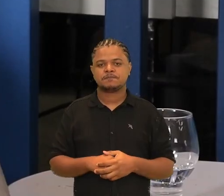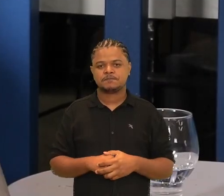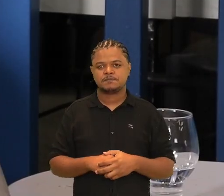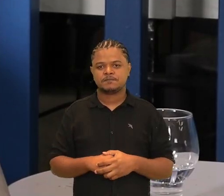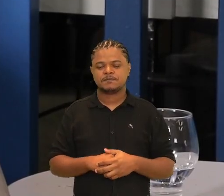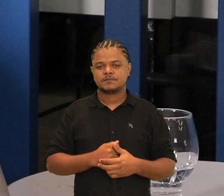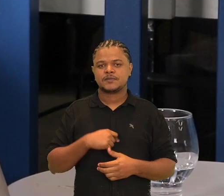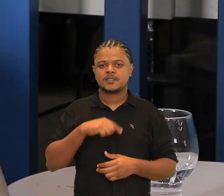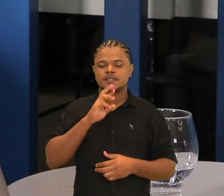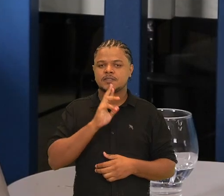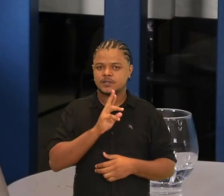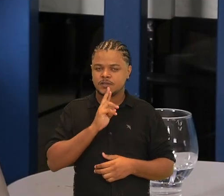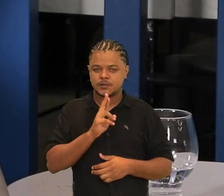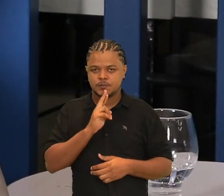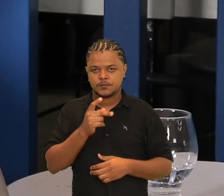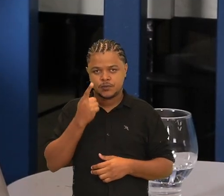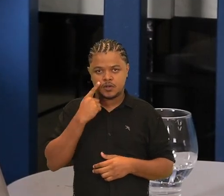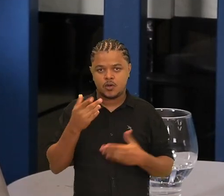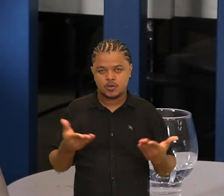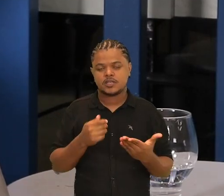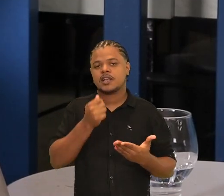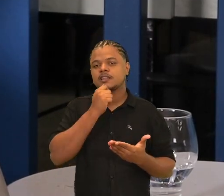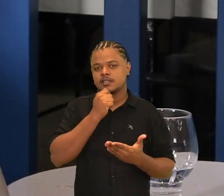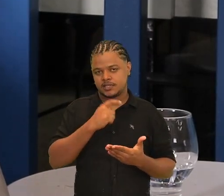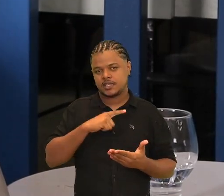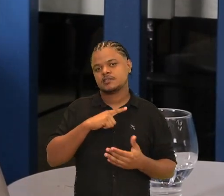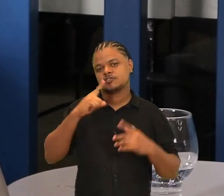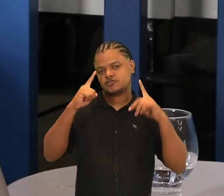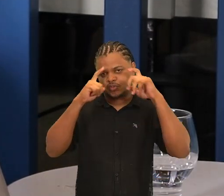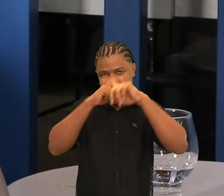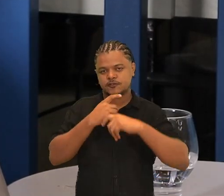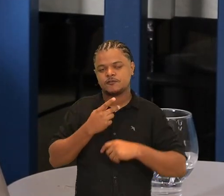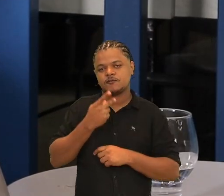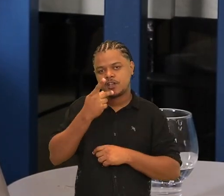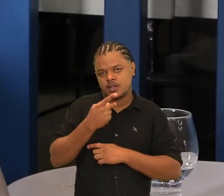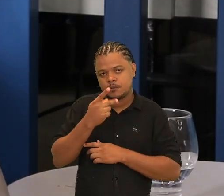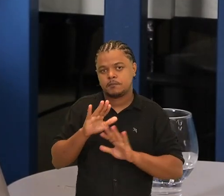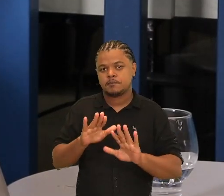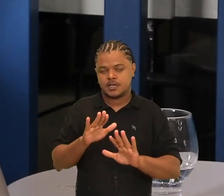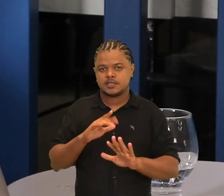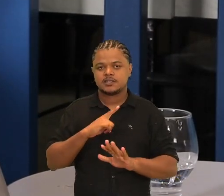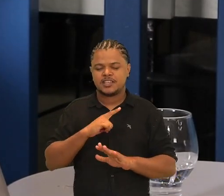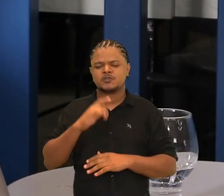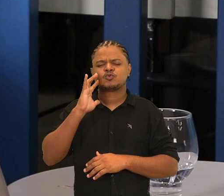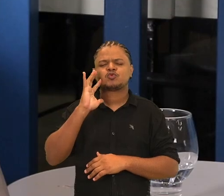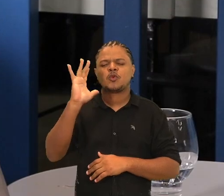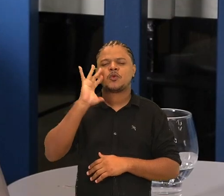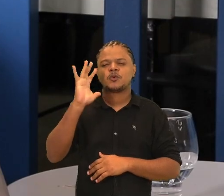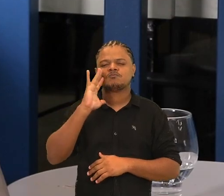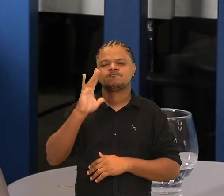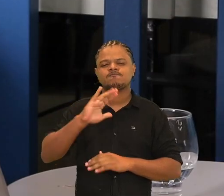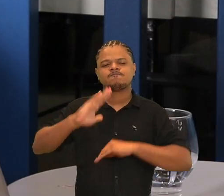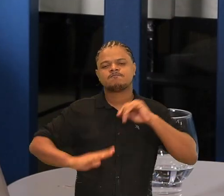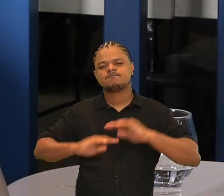os resultados aí com o Miguel. Hoje ele ainda tem um pouco de dificuldade de fala, né? Mas tem sonho em ser jornalista, né?